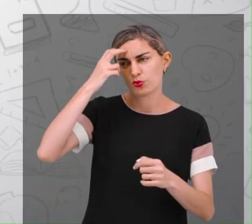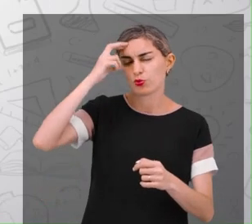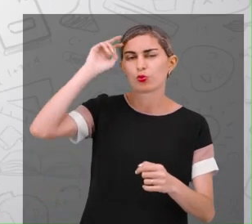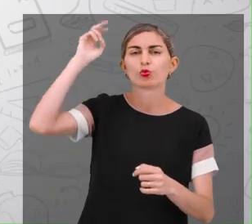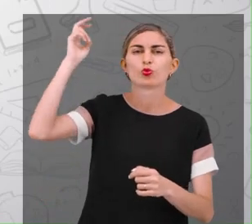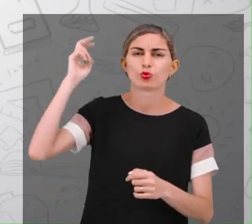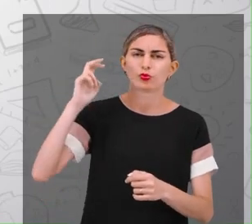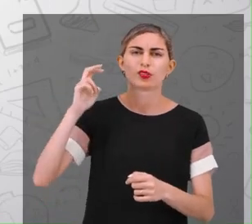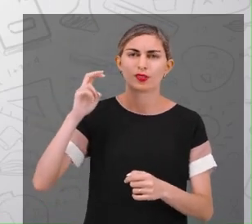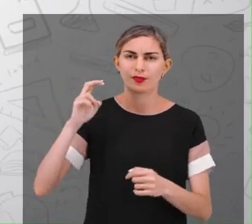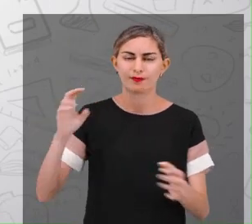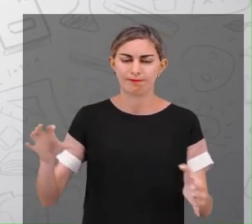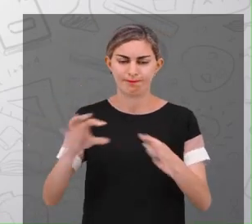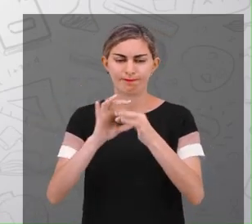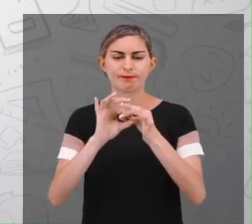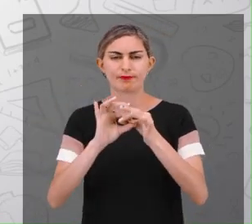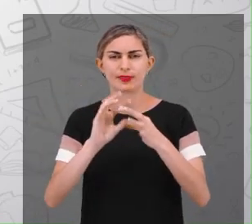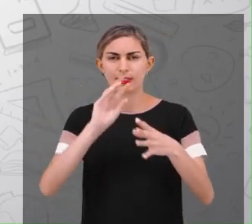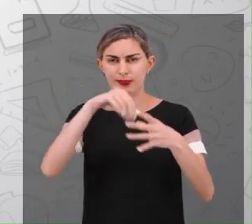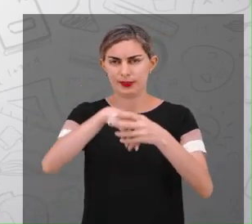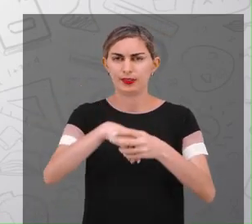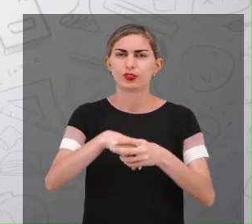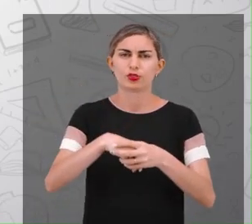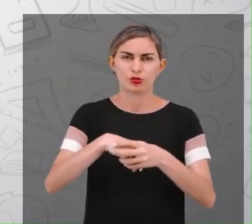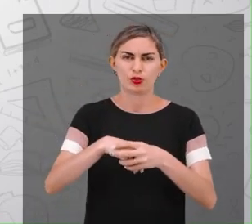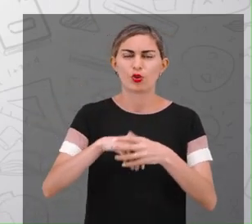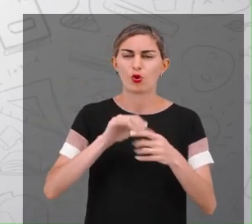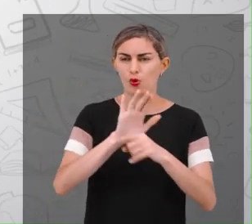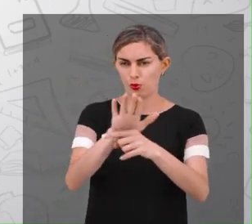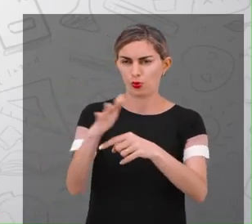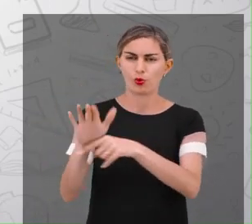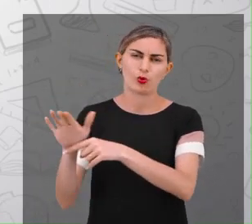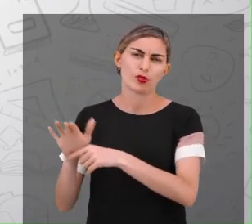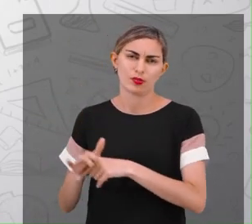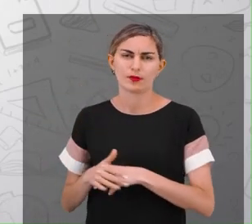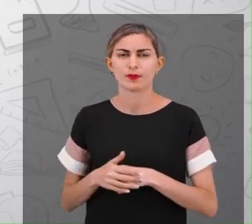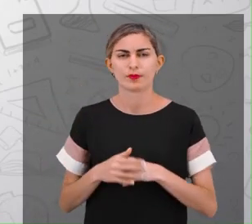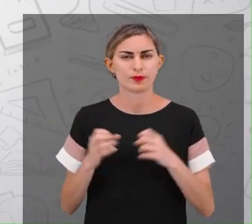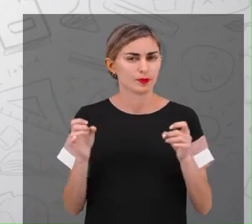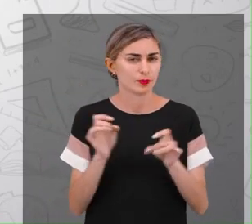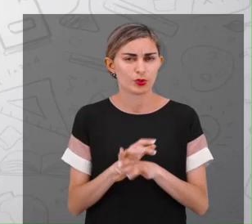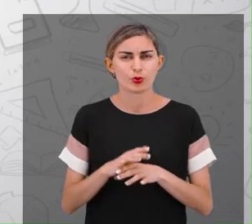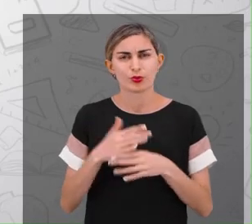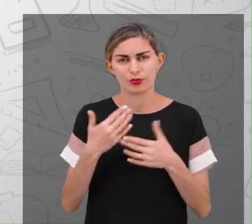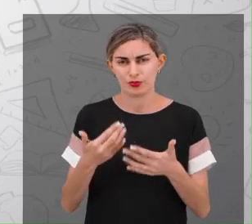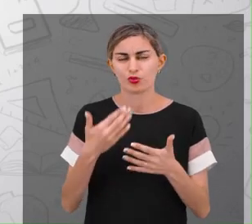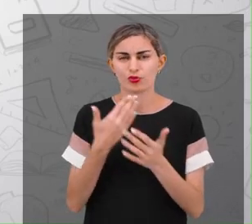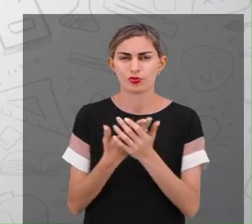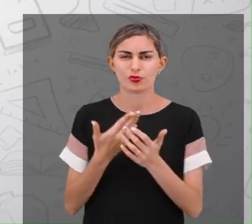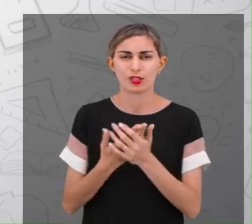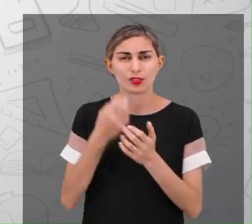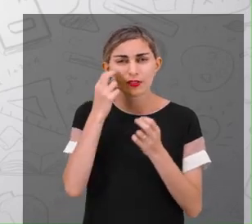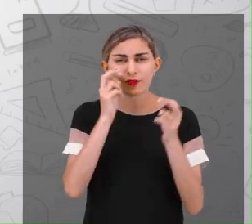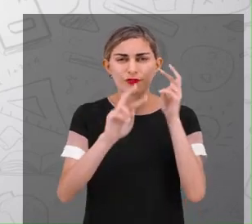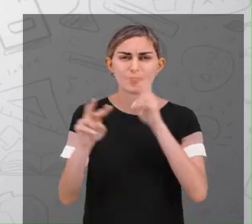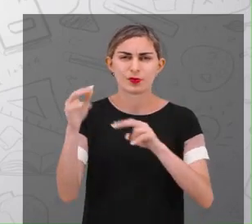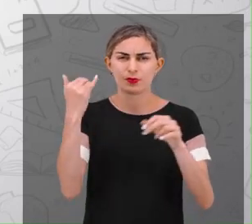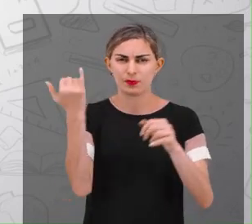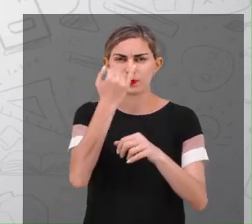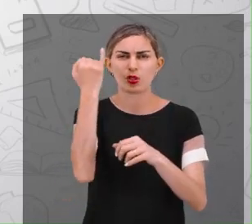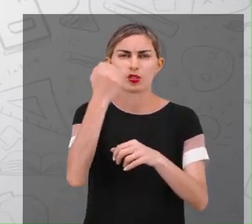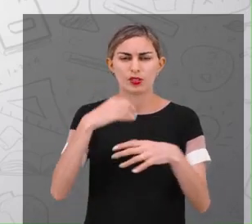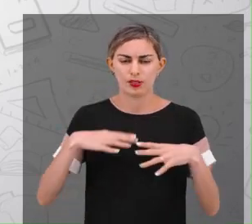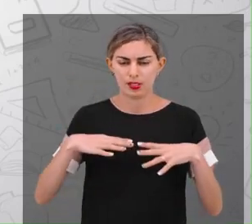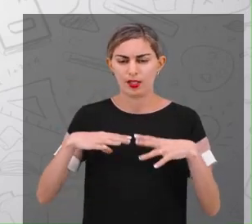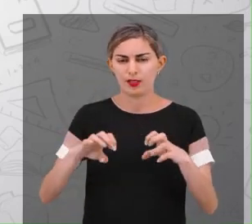cultura organizacional vigorar entre os seus colaboradores. Pronto, caro estudante, vimos a importância da ética